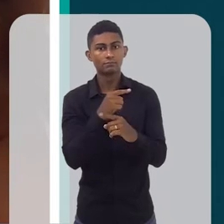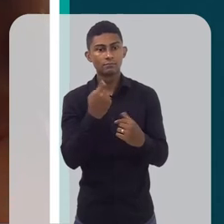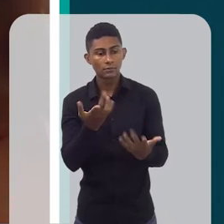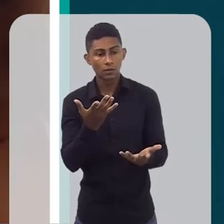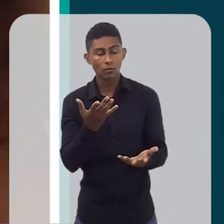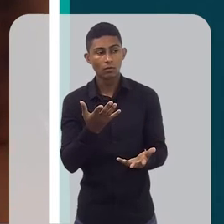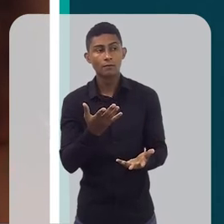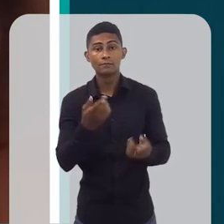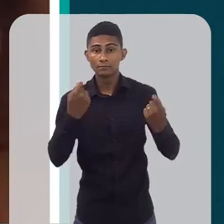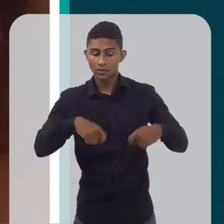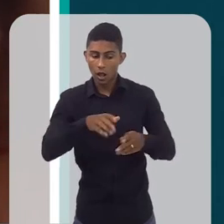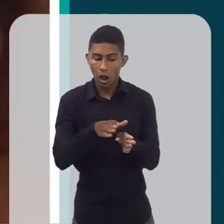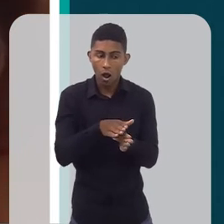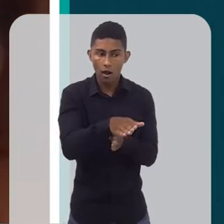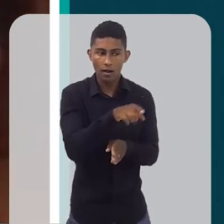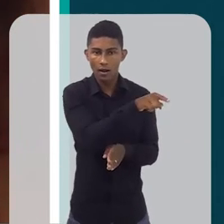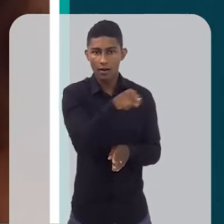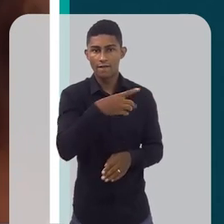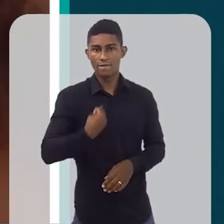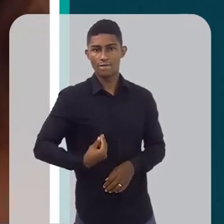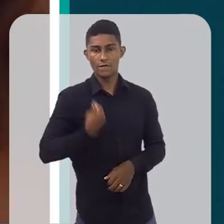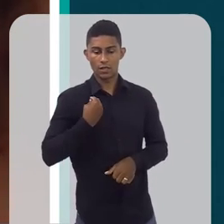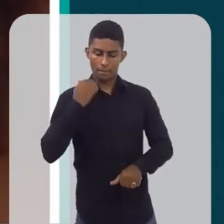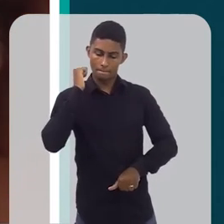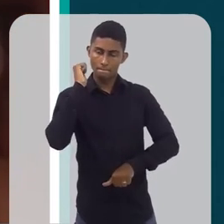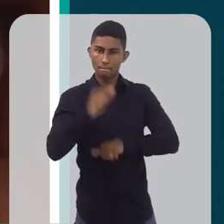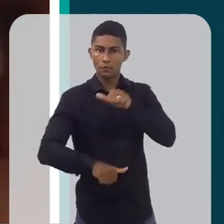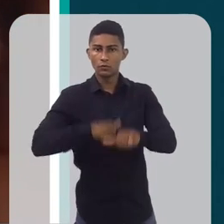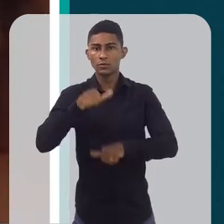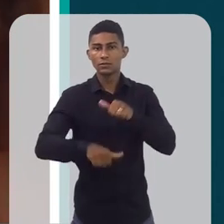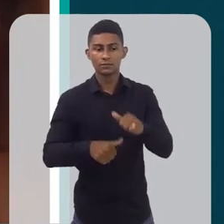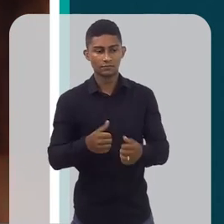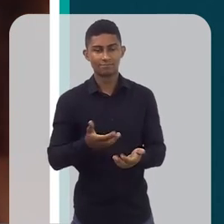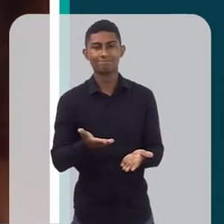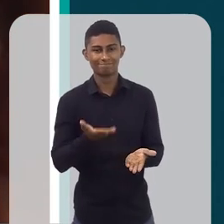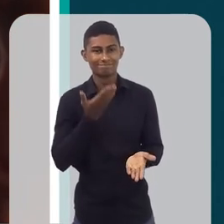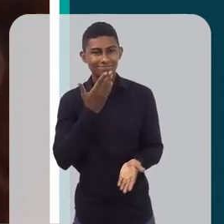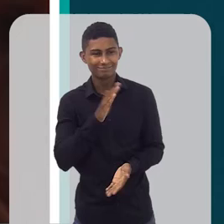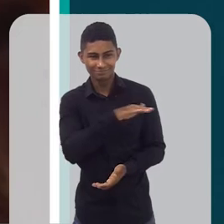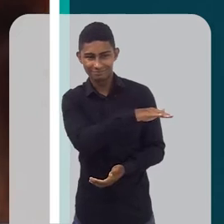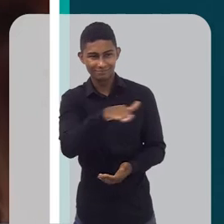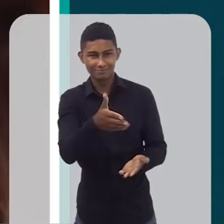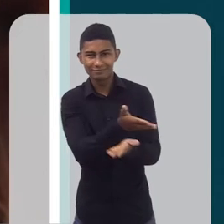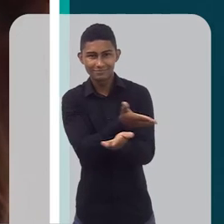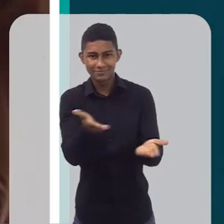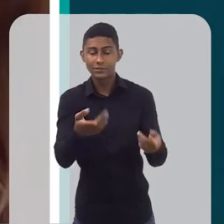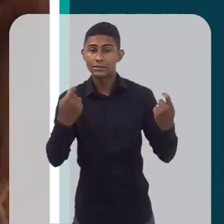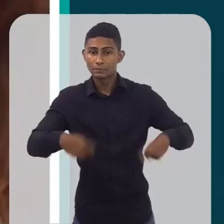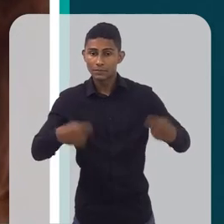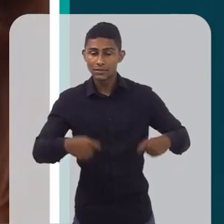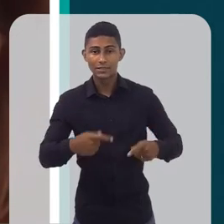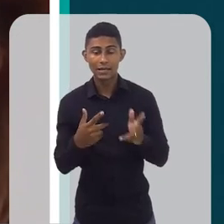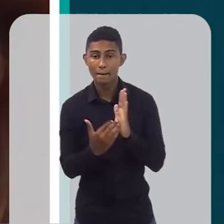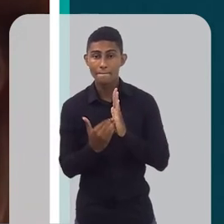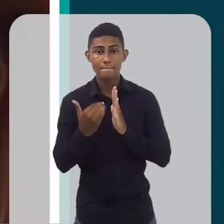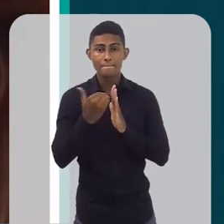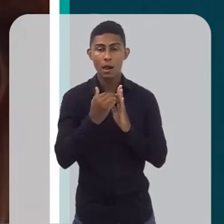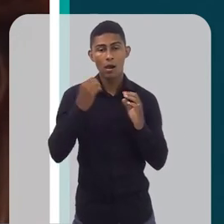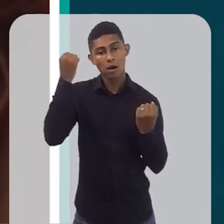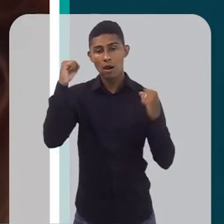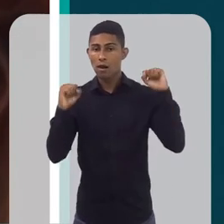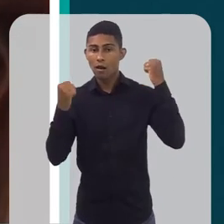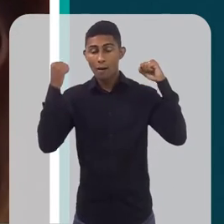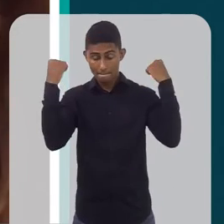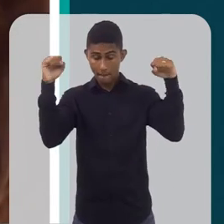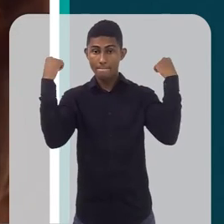orientação sempre é mudança do estilo de vida. Então, a gente orienta essas crianças que têm que mudar o estilo de vida, fazer mais